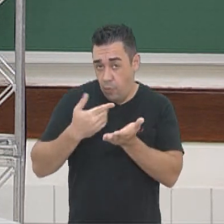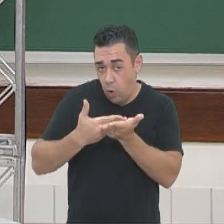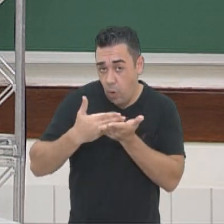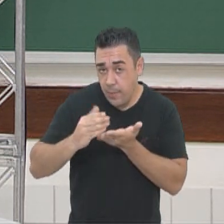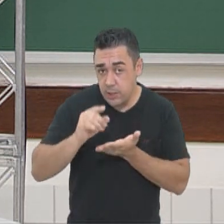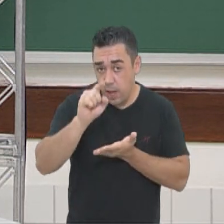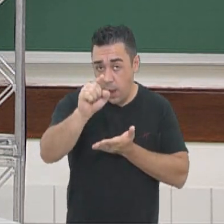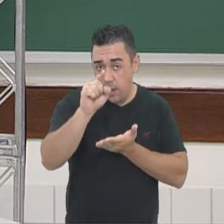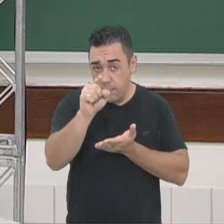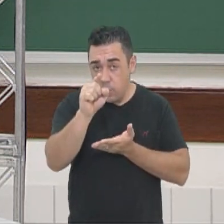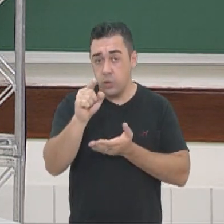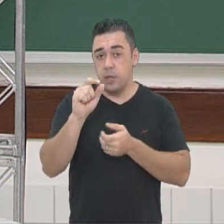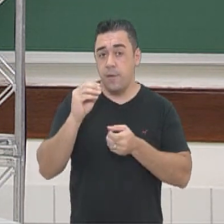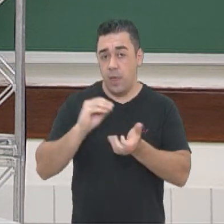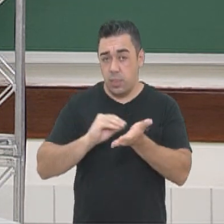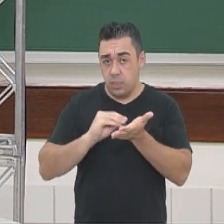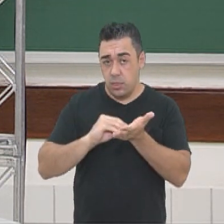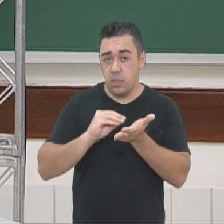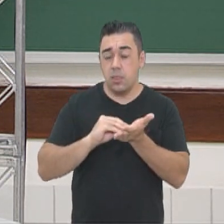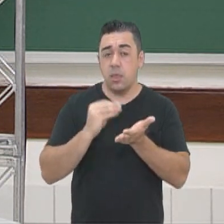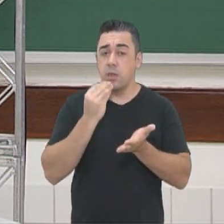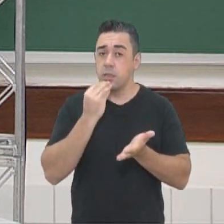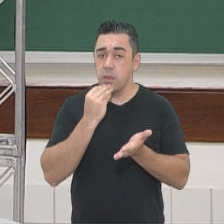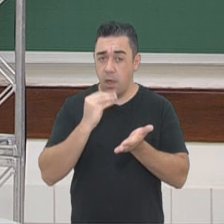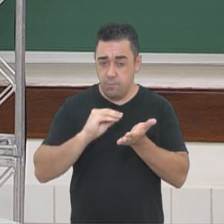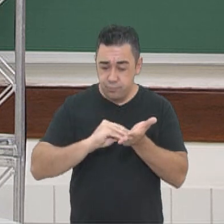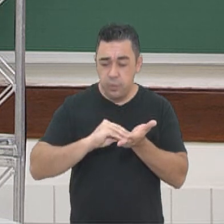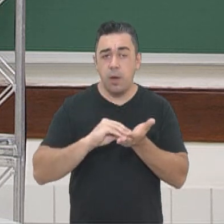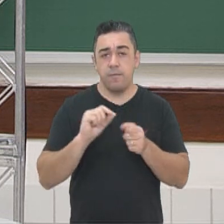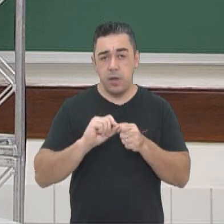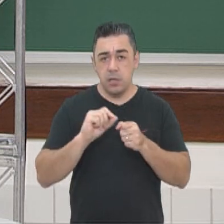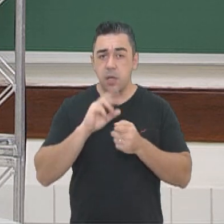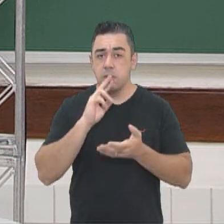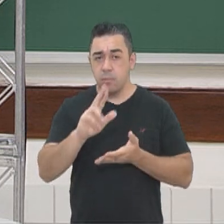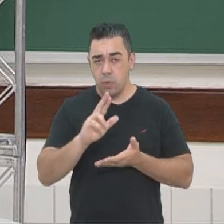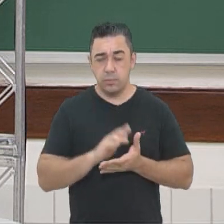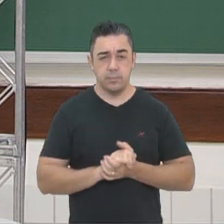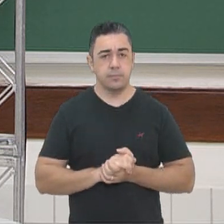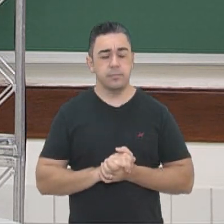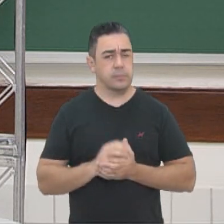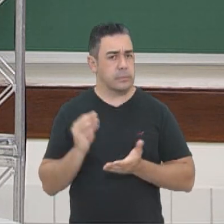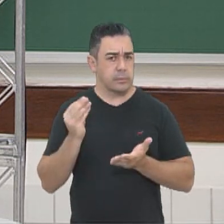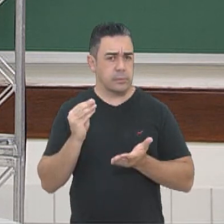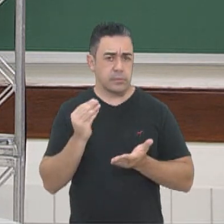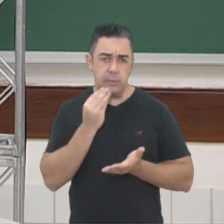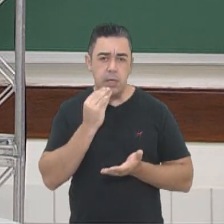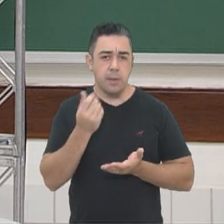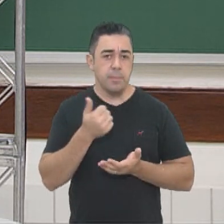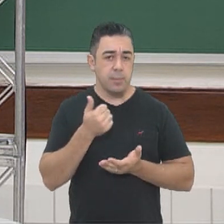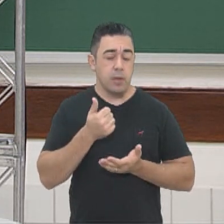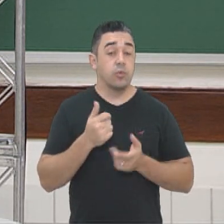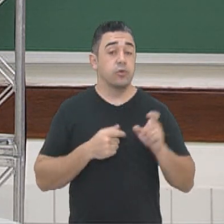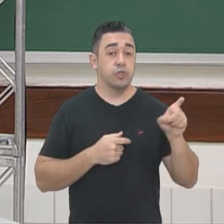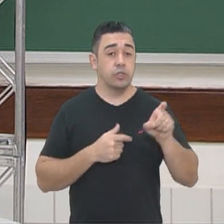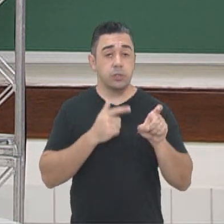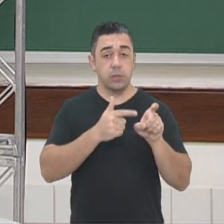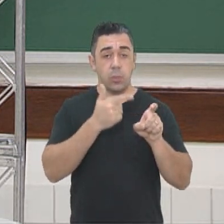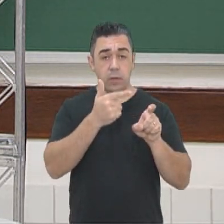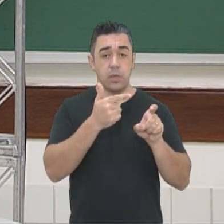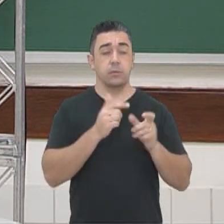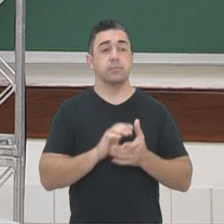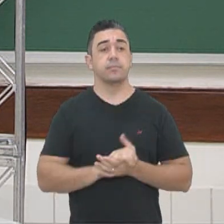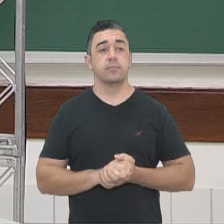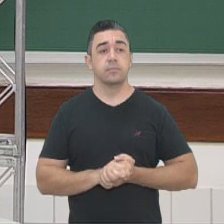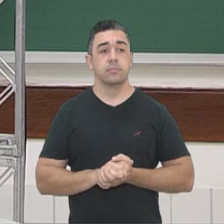terminar, tá? Então, eu vou começar fazendo o quê? Vou começar definindo aqui, o x é 1 menos